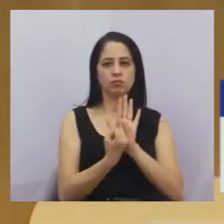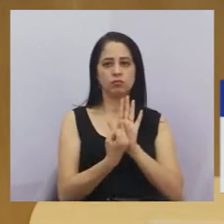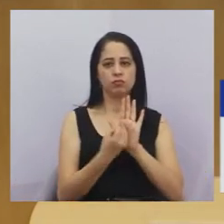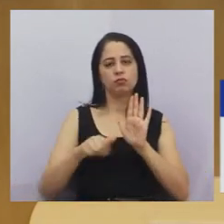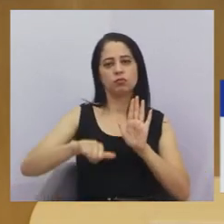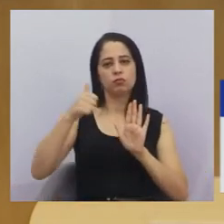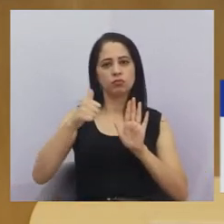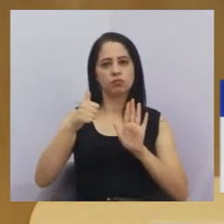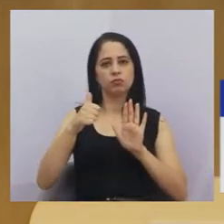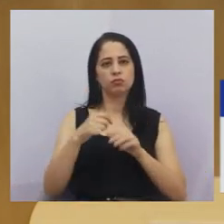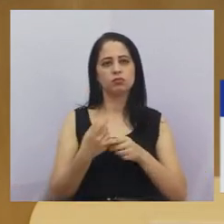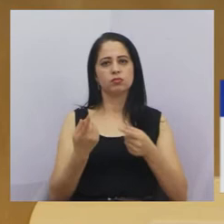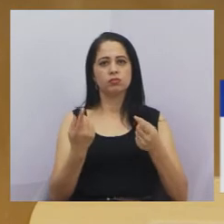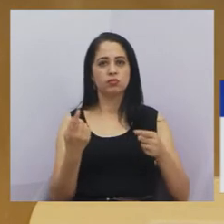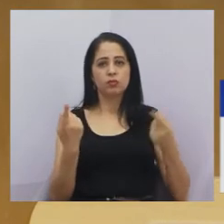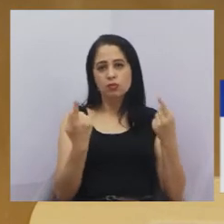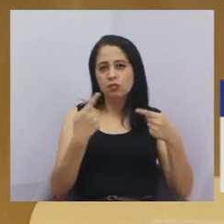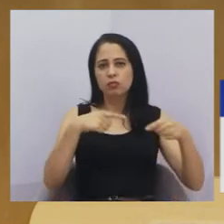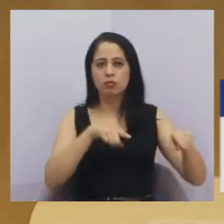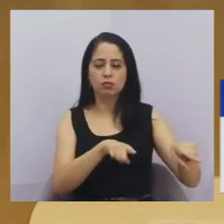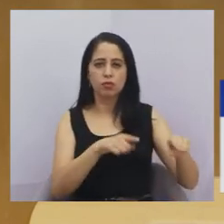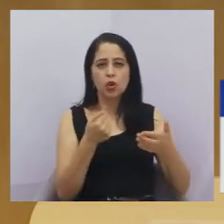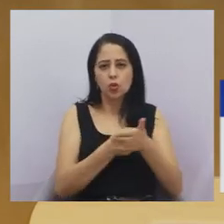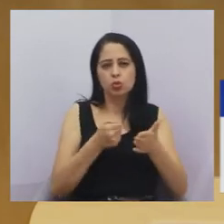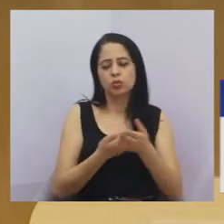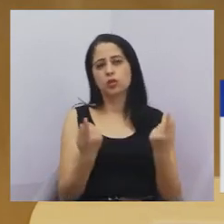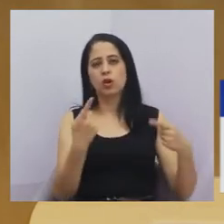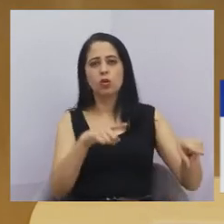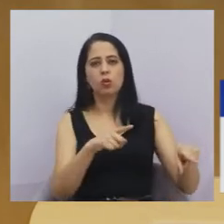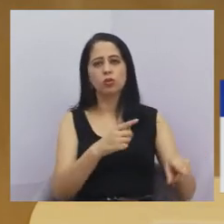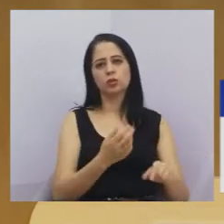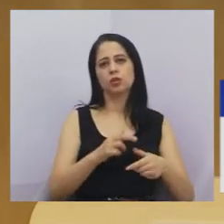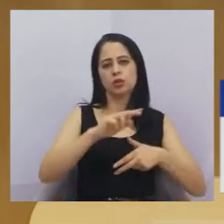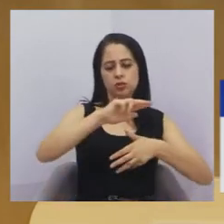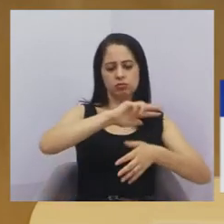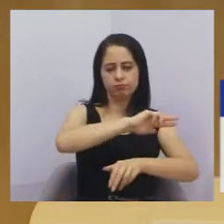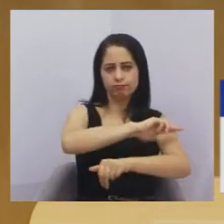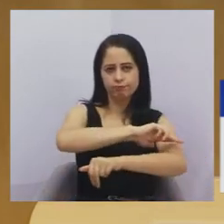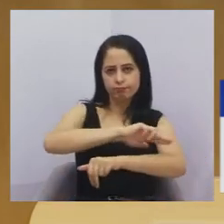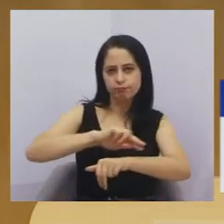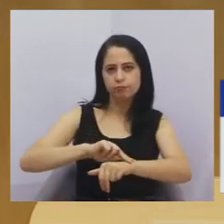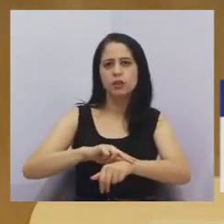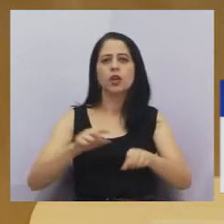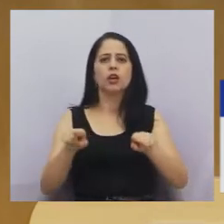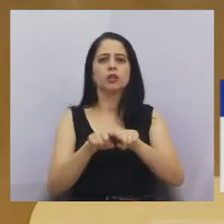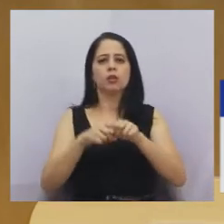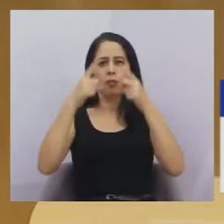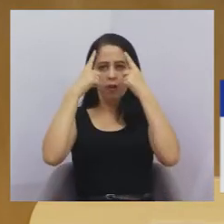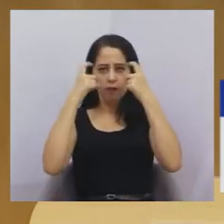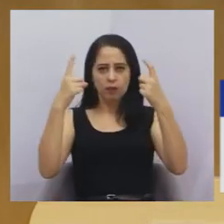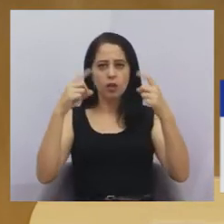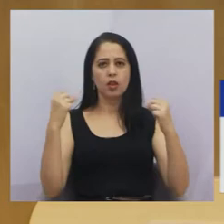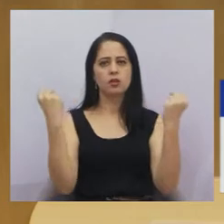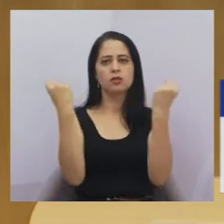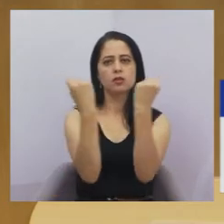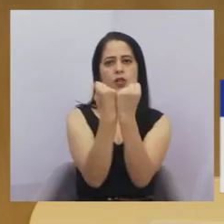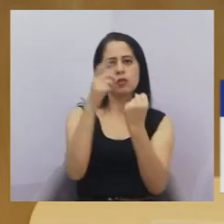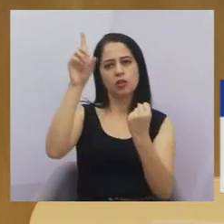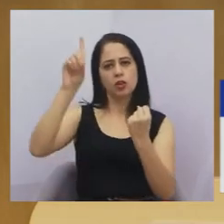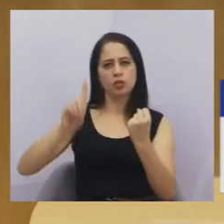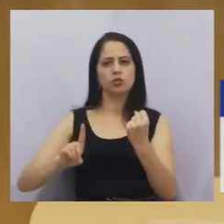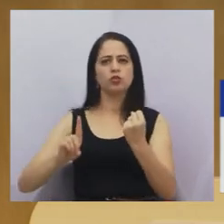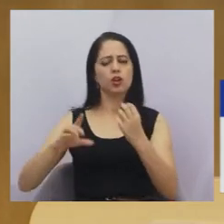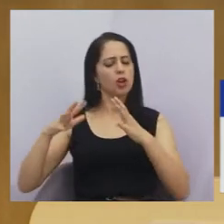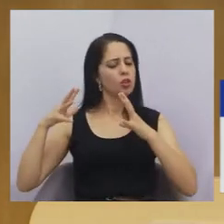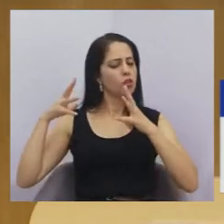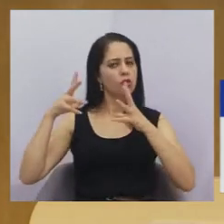o enfrentamento ao racismo e à discriminação racial em todas as formas de violência, defendendo os direitos individuais e